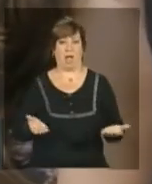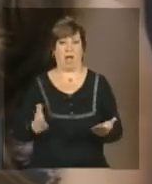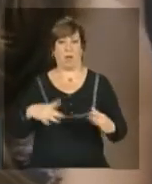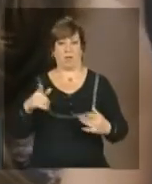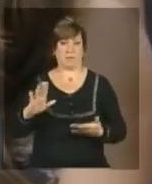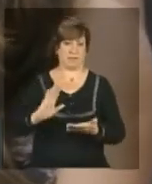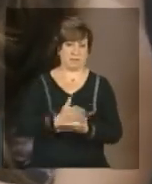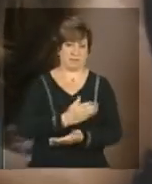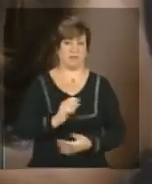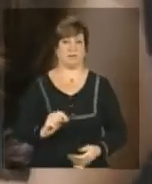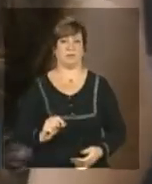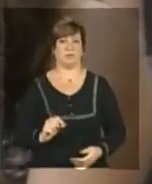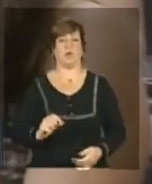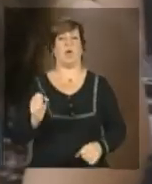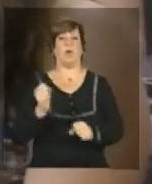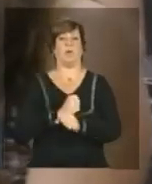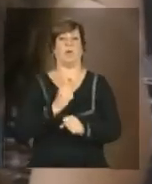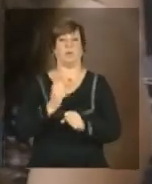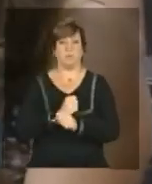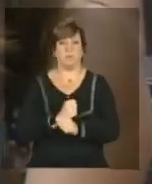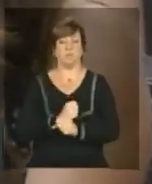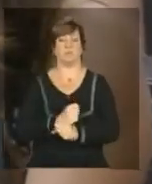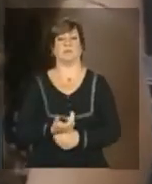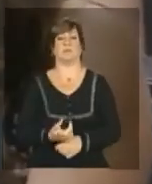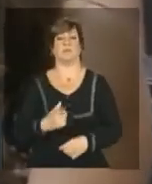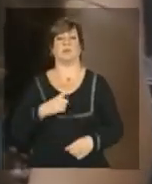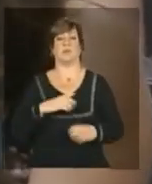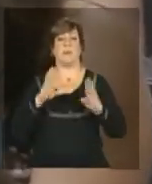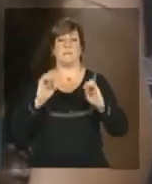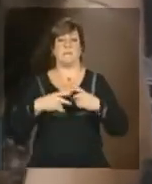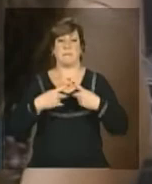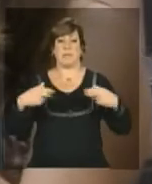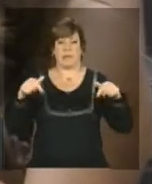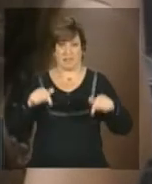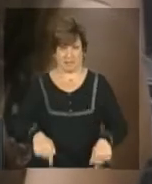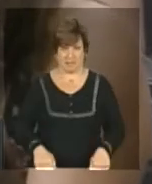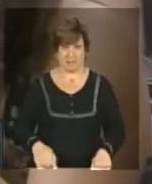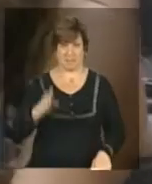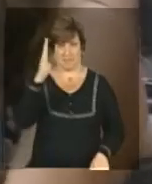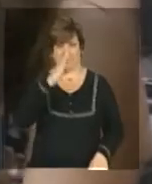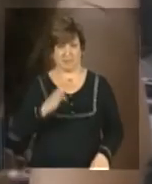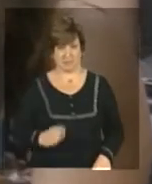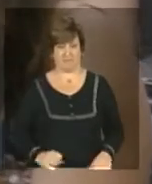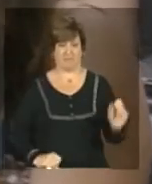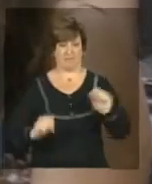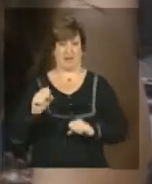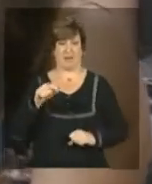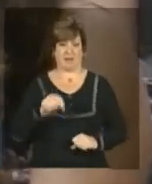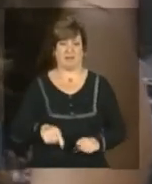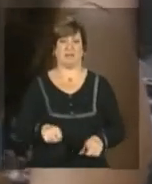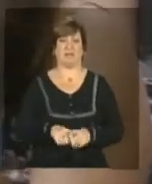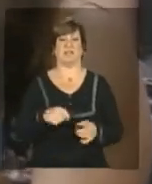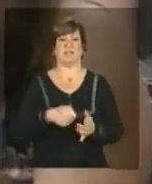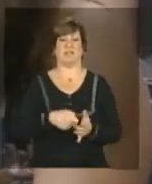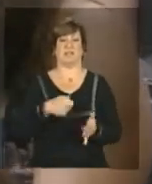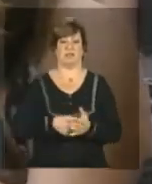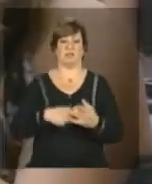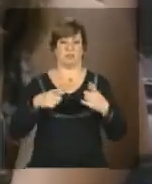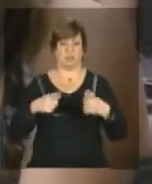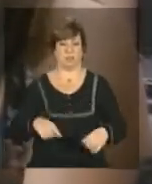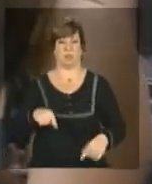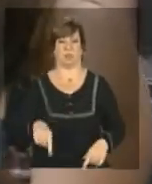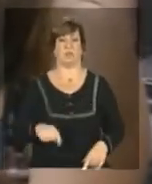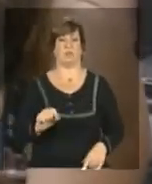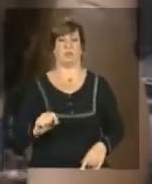que a construção de bens aqui no Brasil e a exigência de conteúdo local elevado,